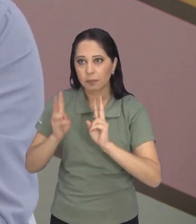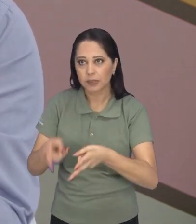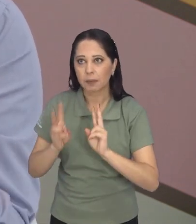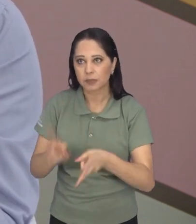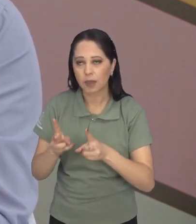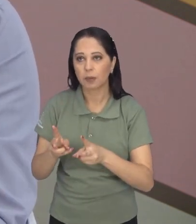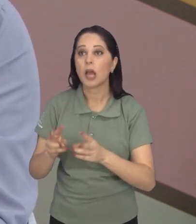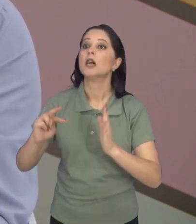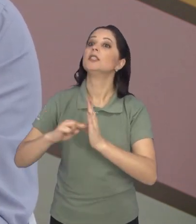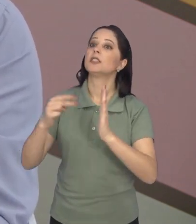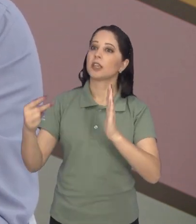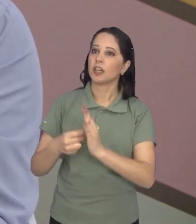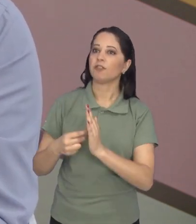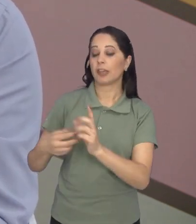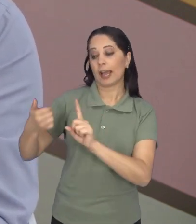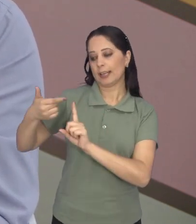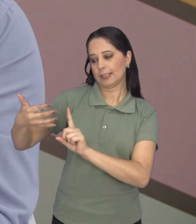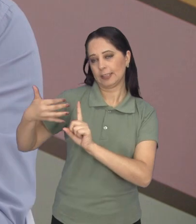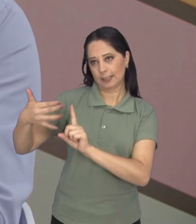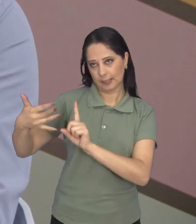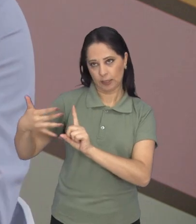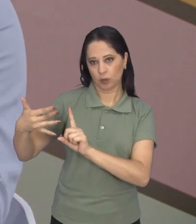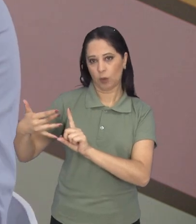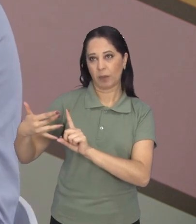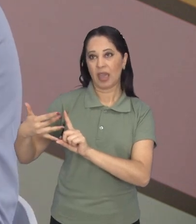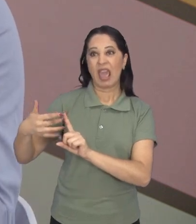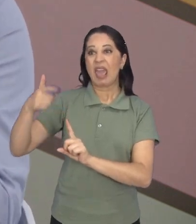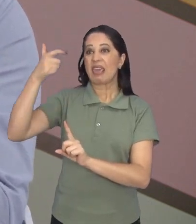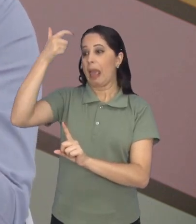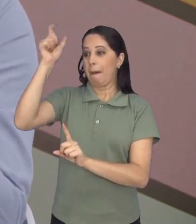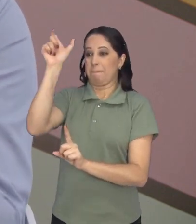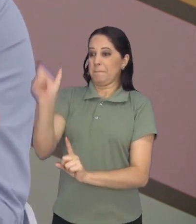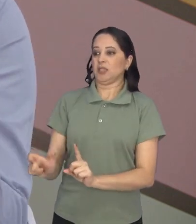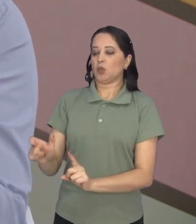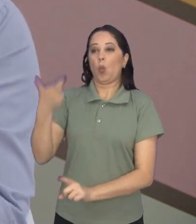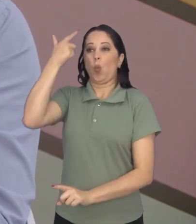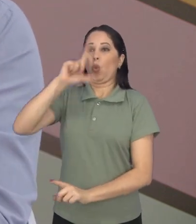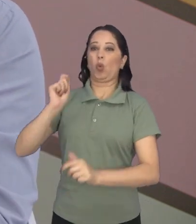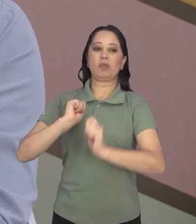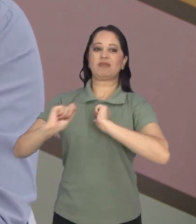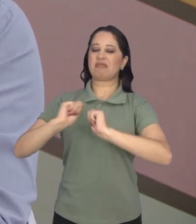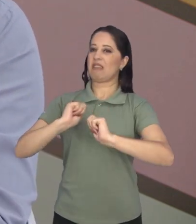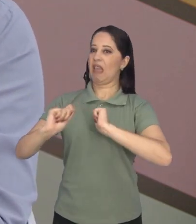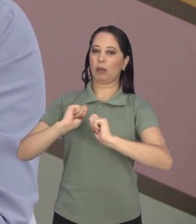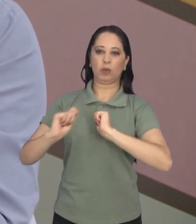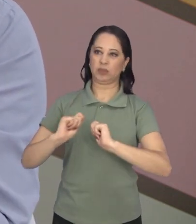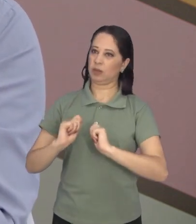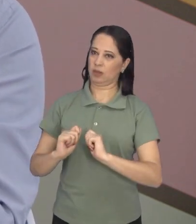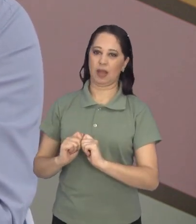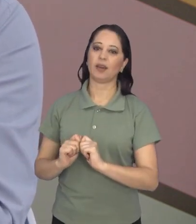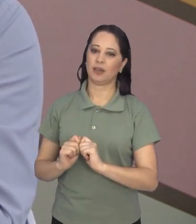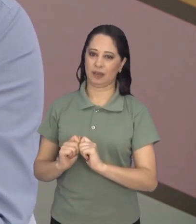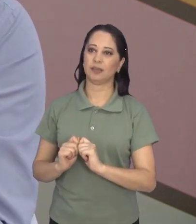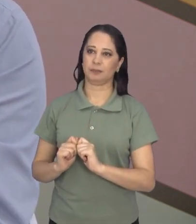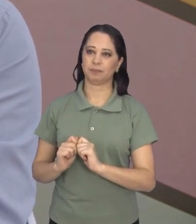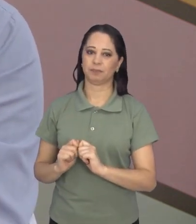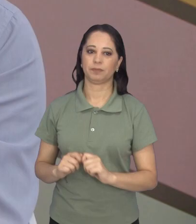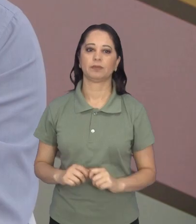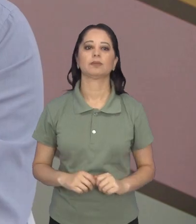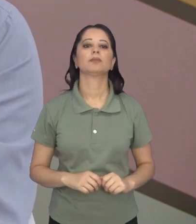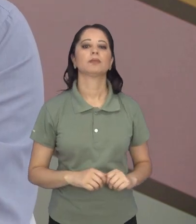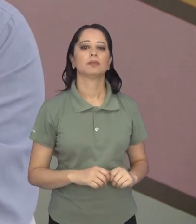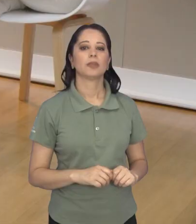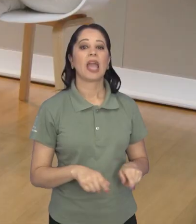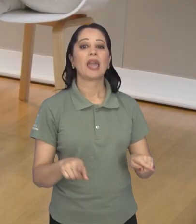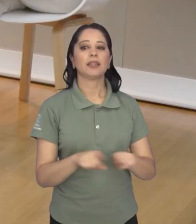numa intensidade também variável. Sim. O indivíduo não sabe quando vai acontecer mais, quando vai acontecer menos, e ela não pode ter um ritmo definido